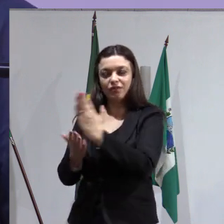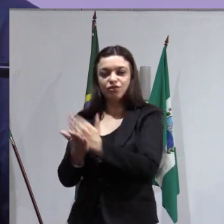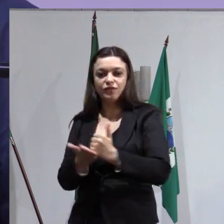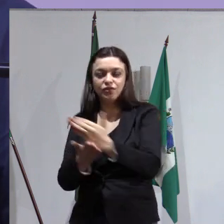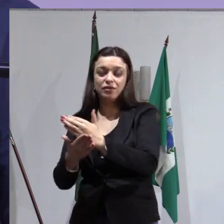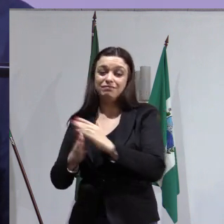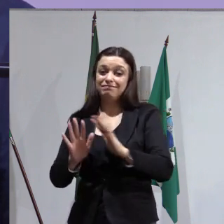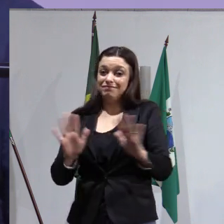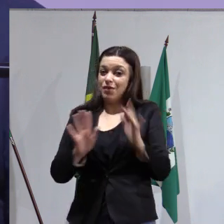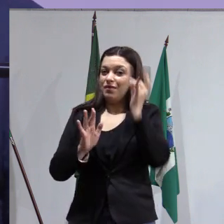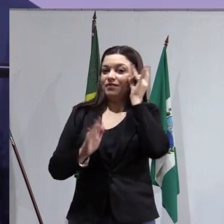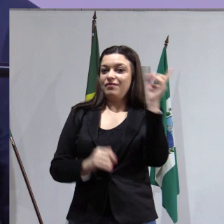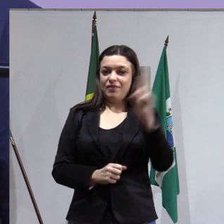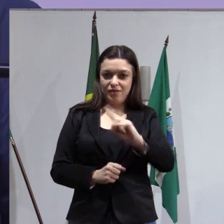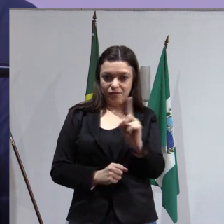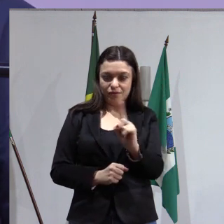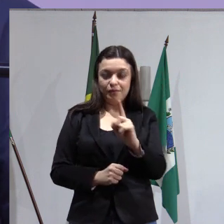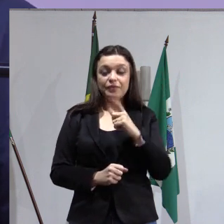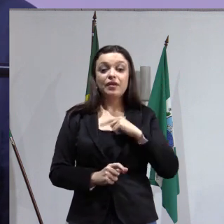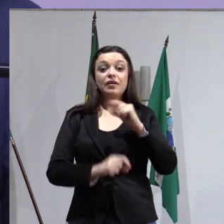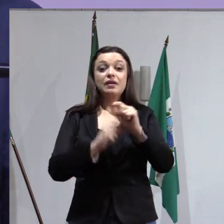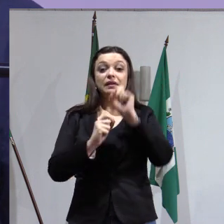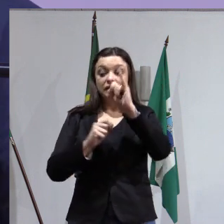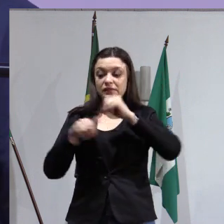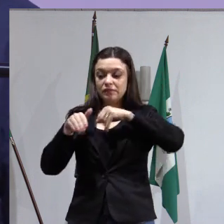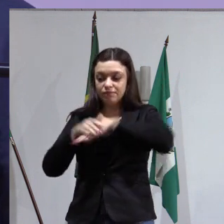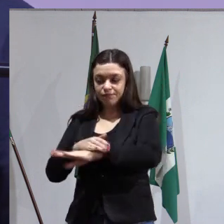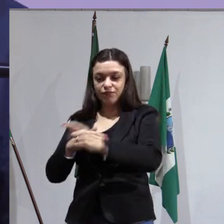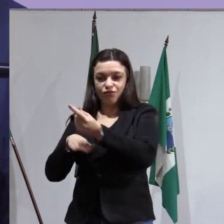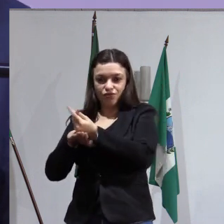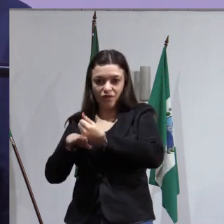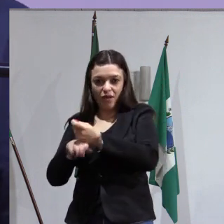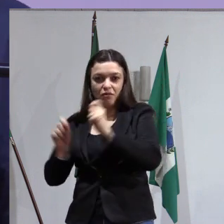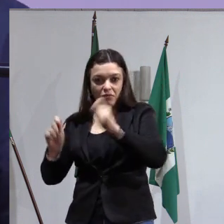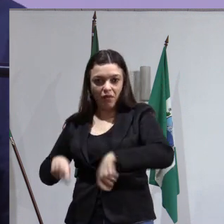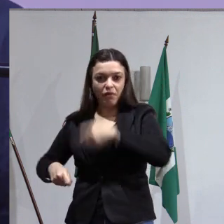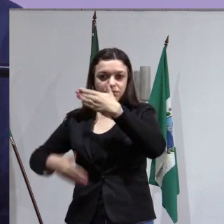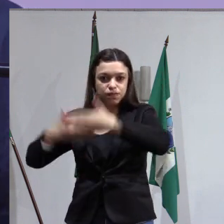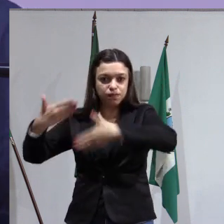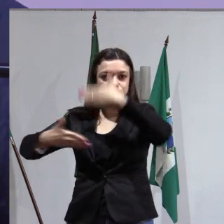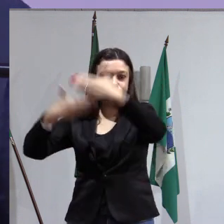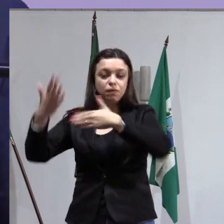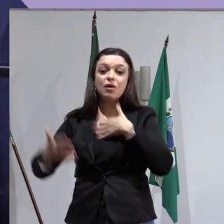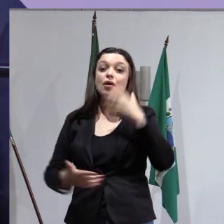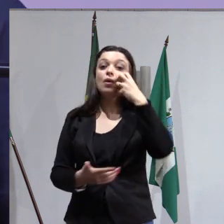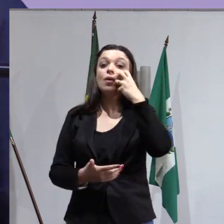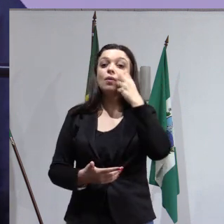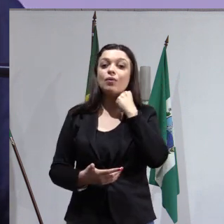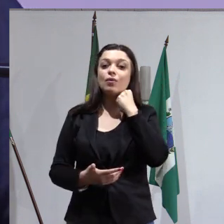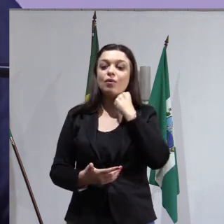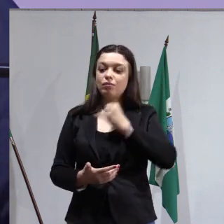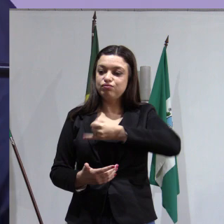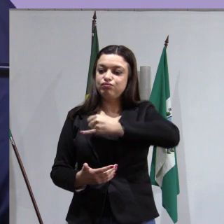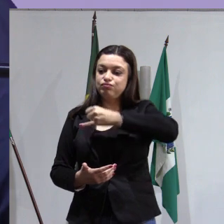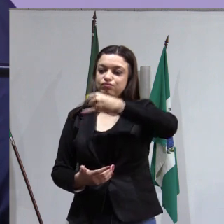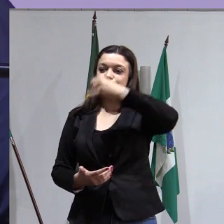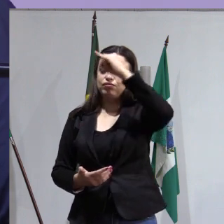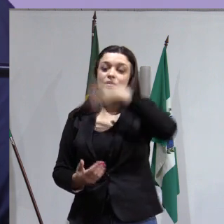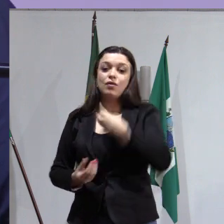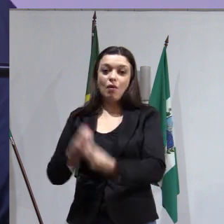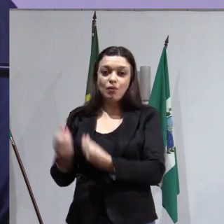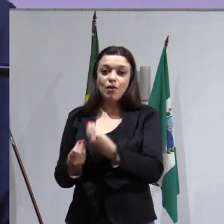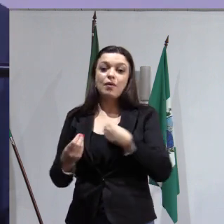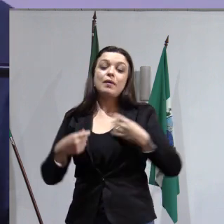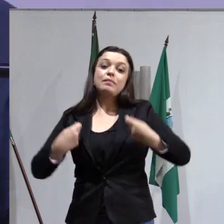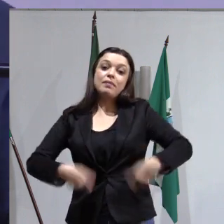para ele ter recursos e ele crescer e ele dar rendimento para que você utilize os rendimentos dele, ele precisa que esses imóveis